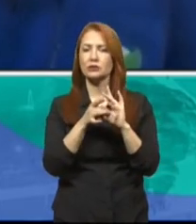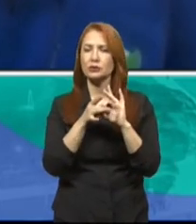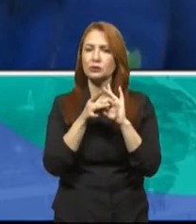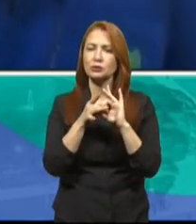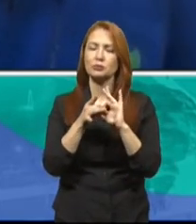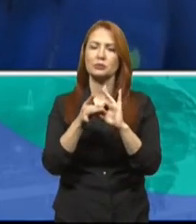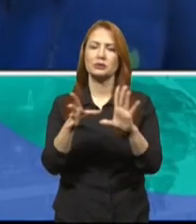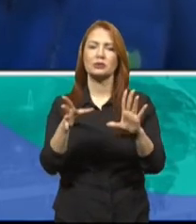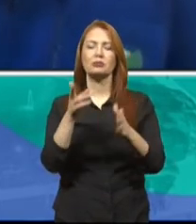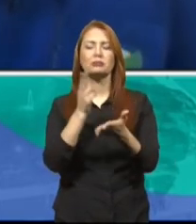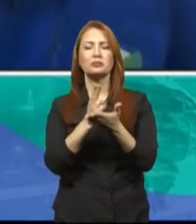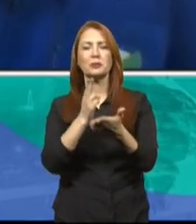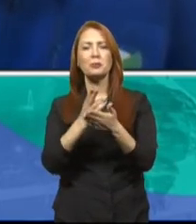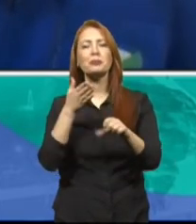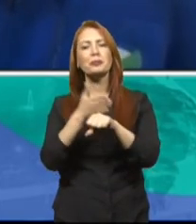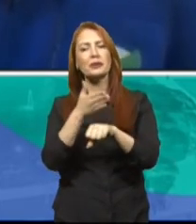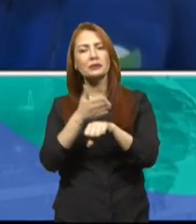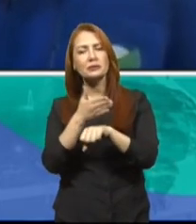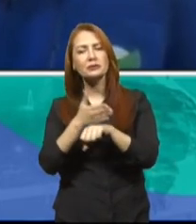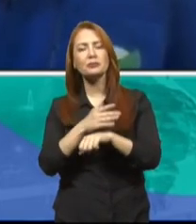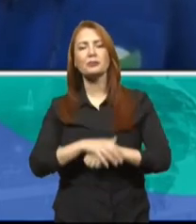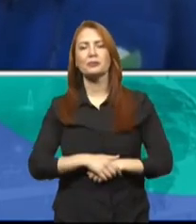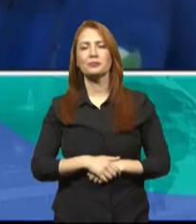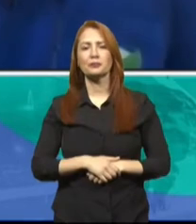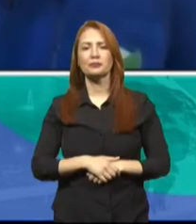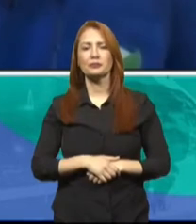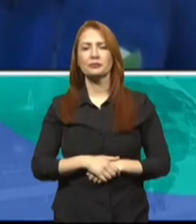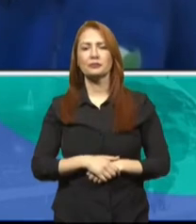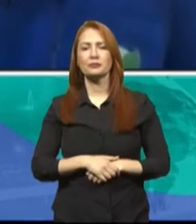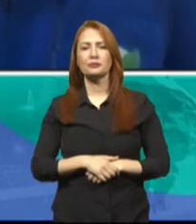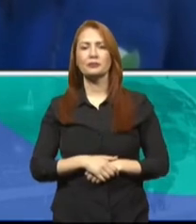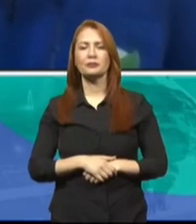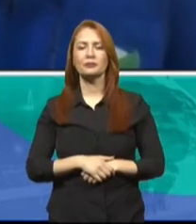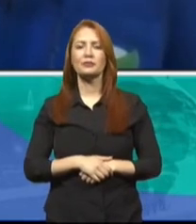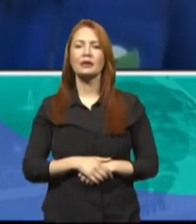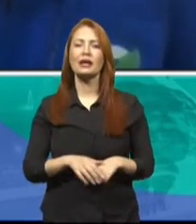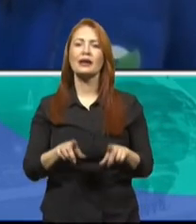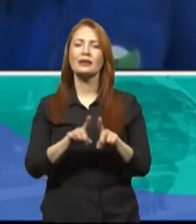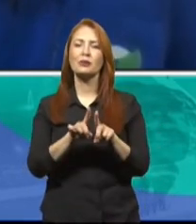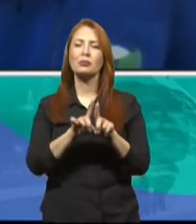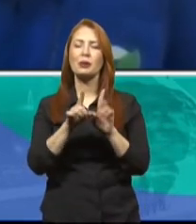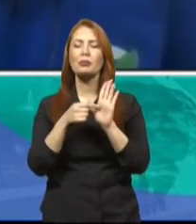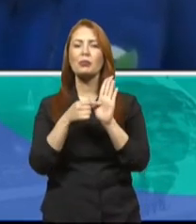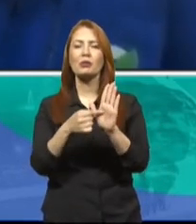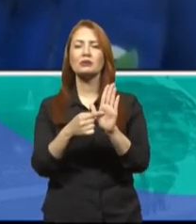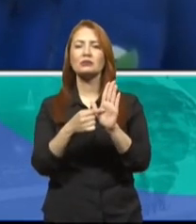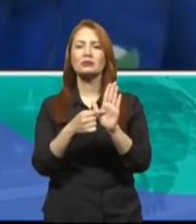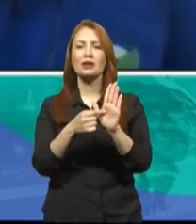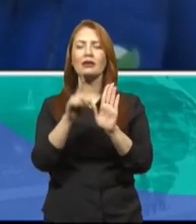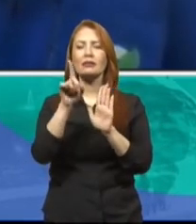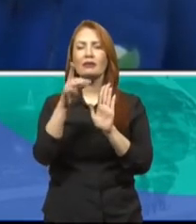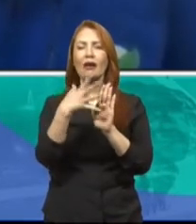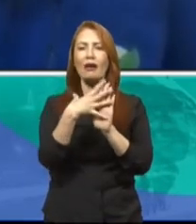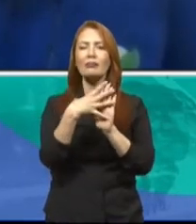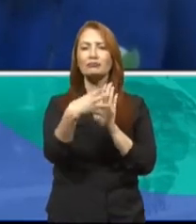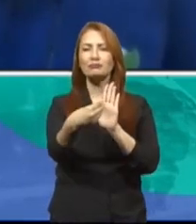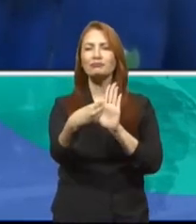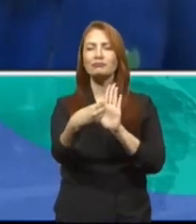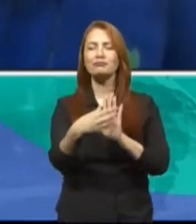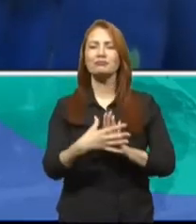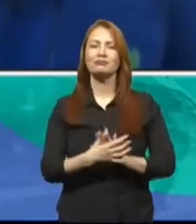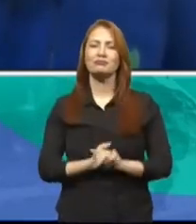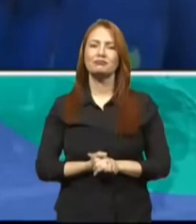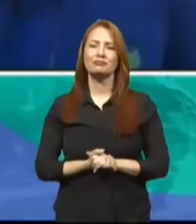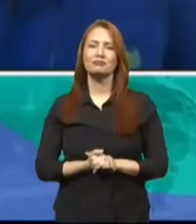aí sempre participando desses eventos. E para servir de bom exemplo, né? Para essa galera aí que vai, enfim,